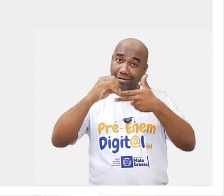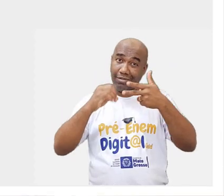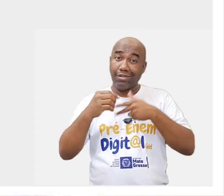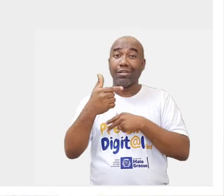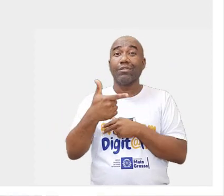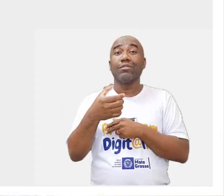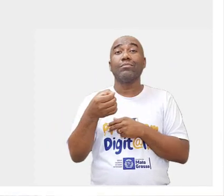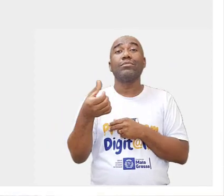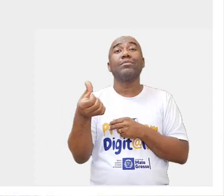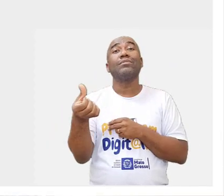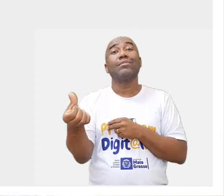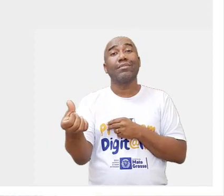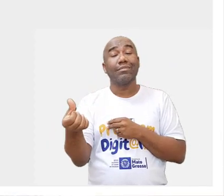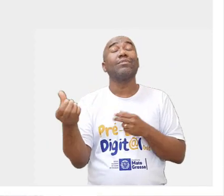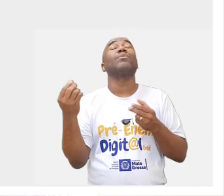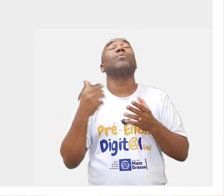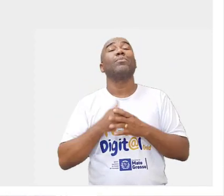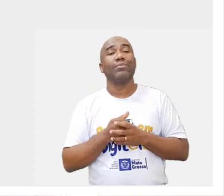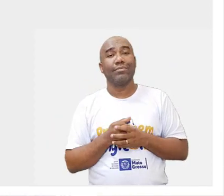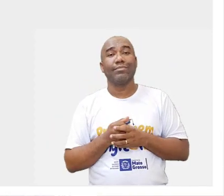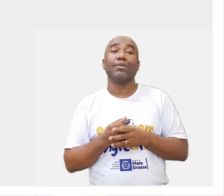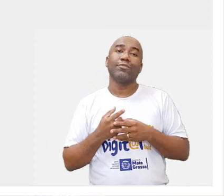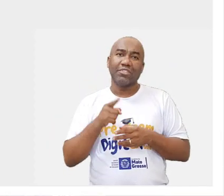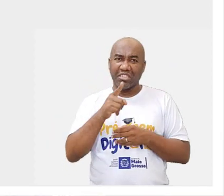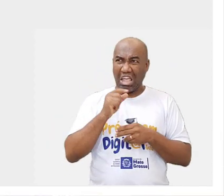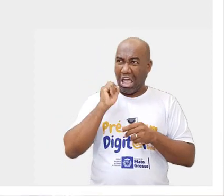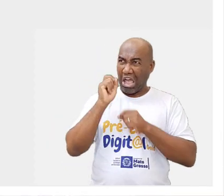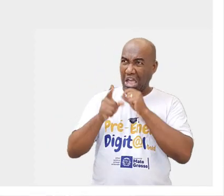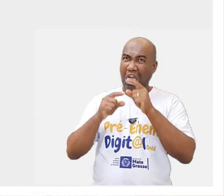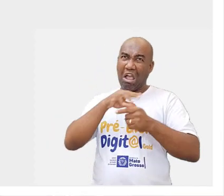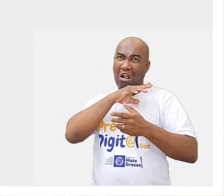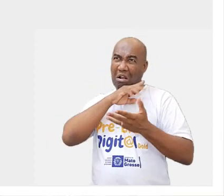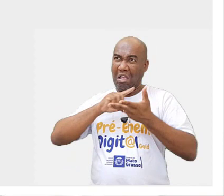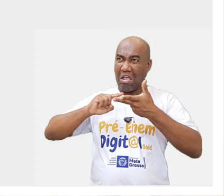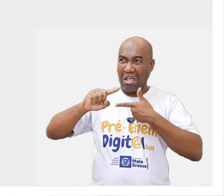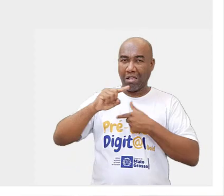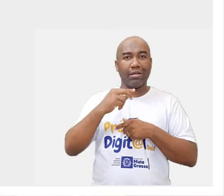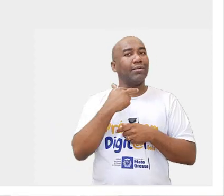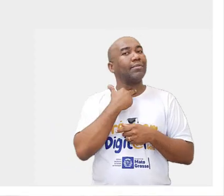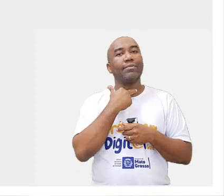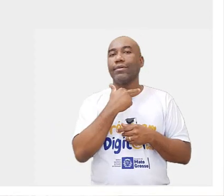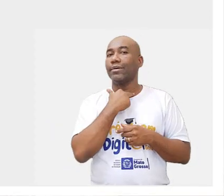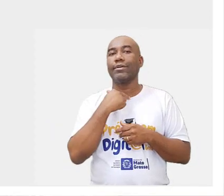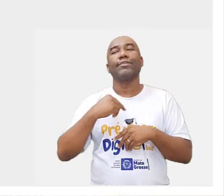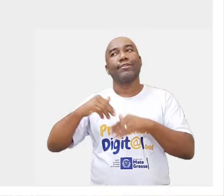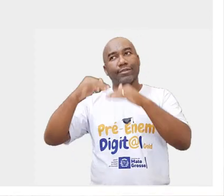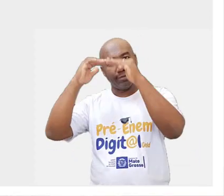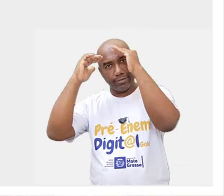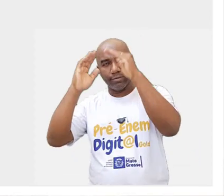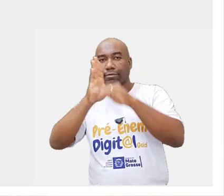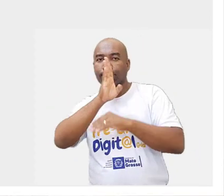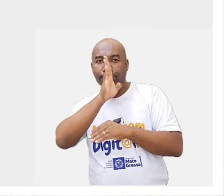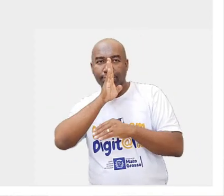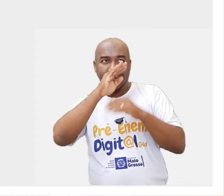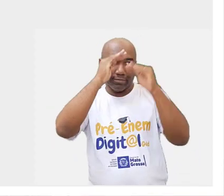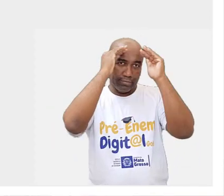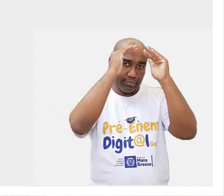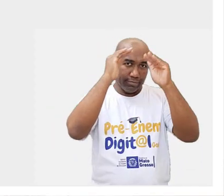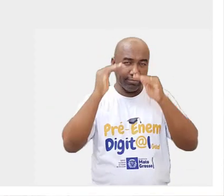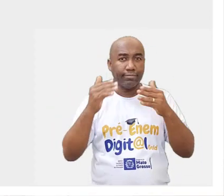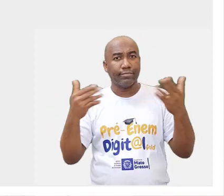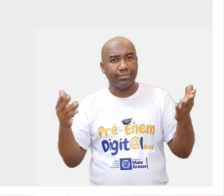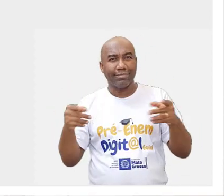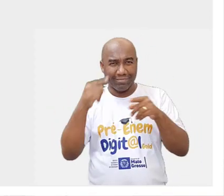Educação. O que é democracia da educação? Democracia da educação é o que está acontecendo exatamente agora. Você sabe que a Seduc está dando